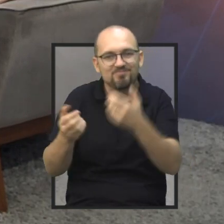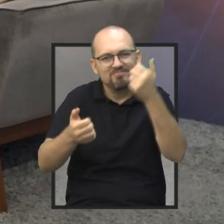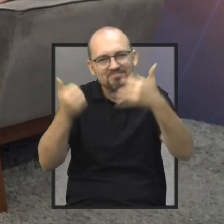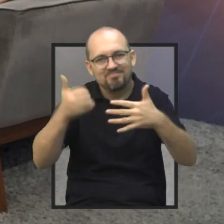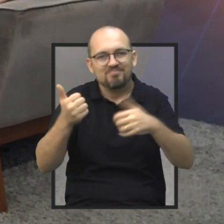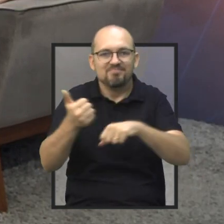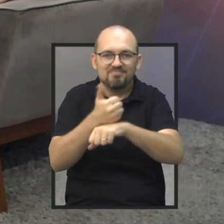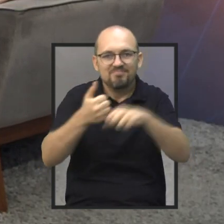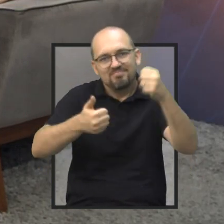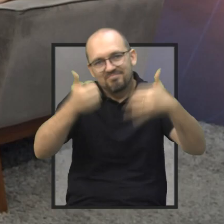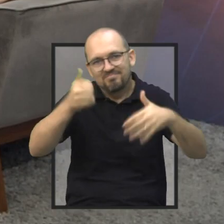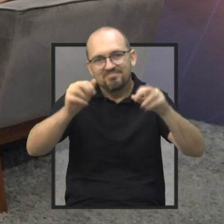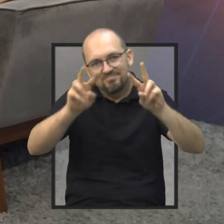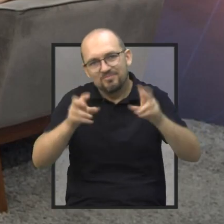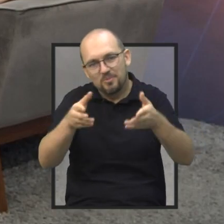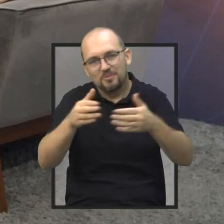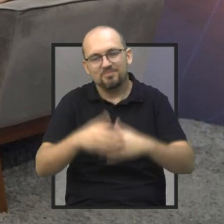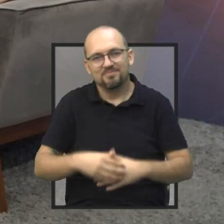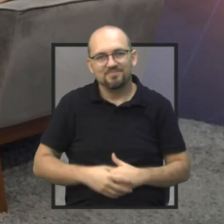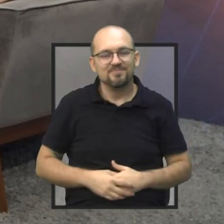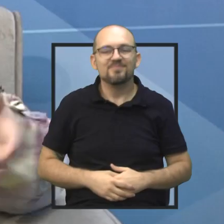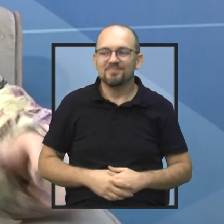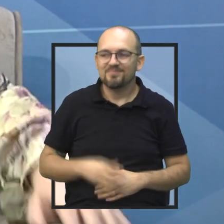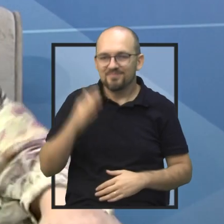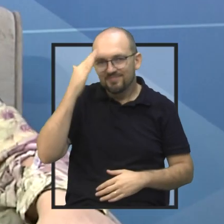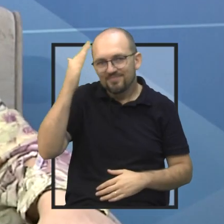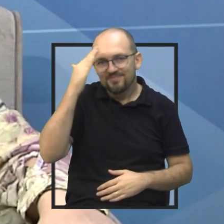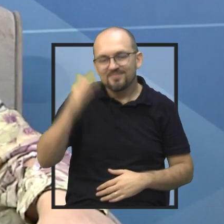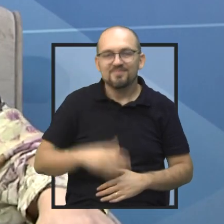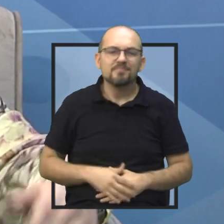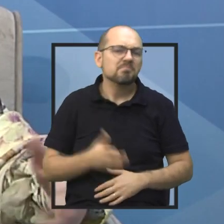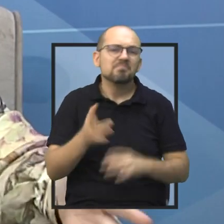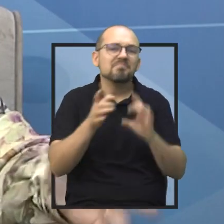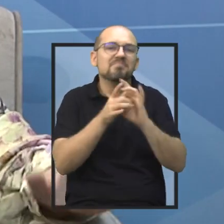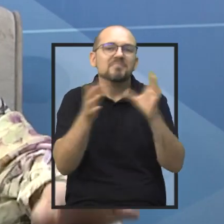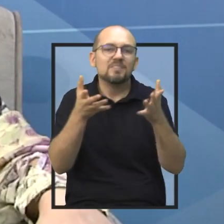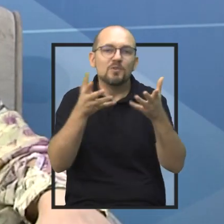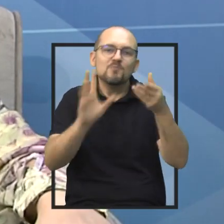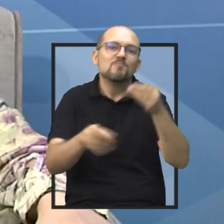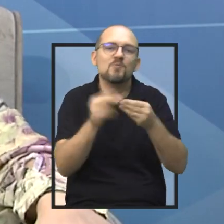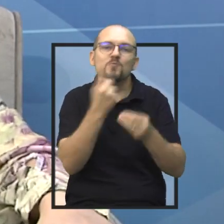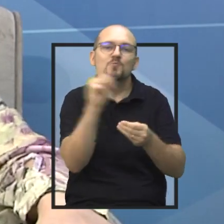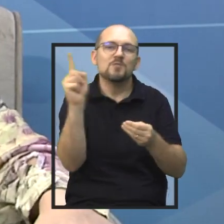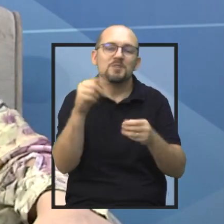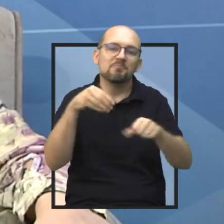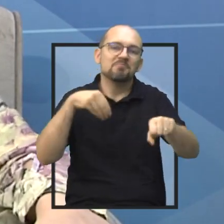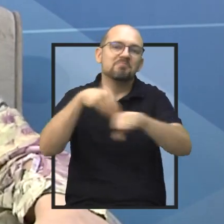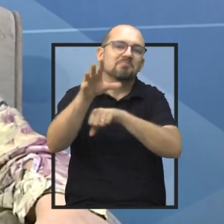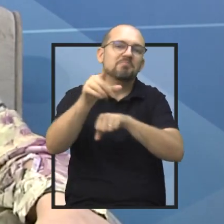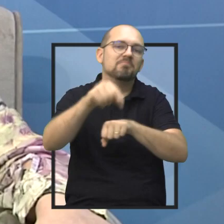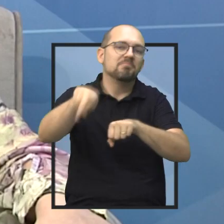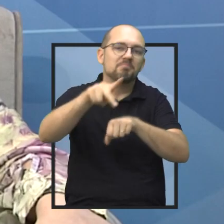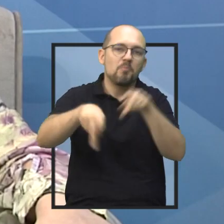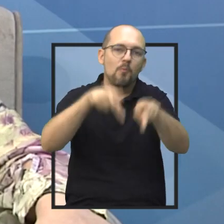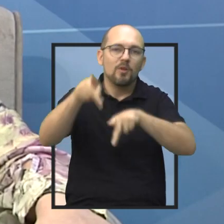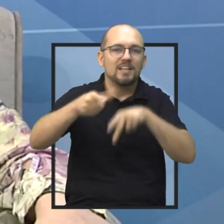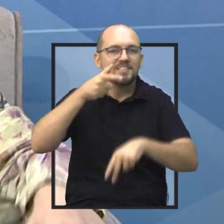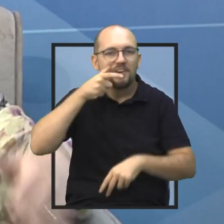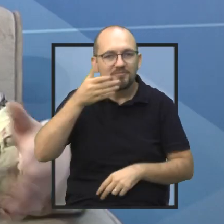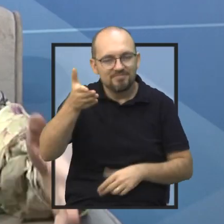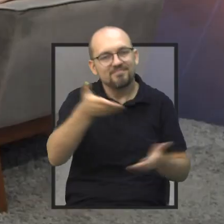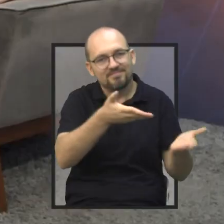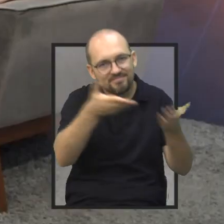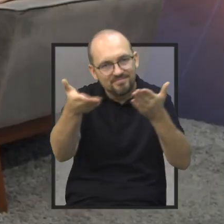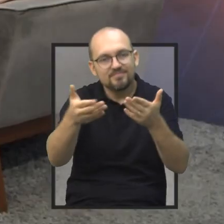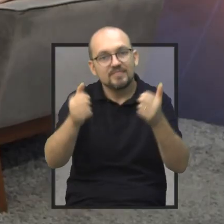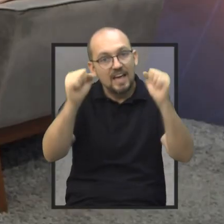amplamente capacitada para falar sobre esse assunto. Obrigada. Queria então deixar a senhora à vontade para dar o seu recadinho final então para a população que está nos